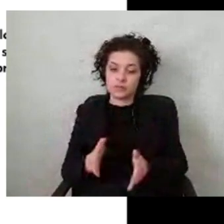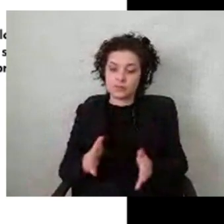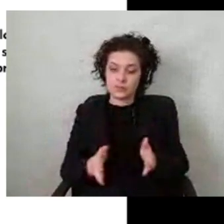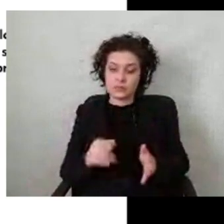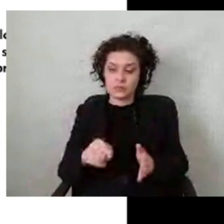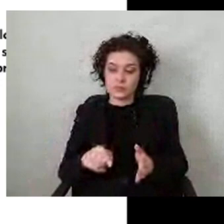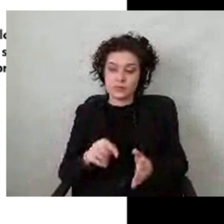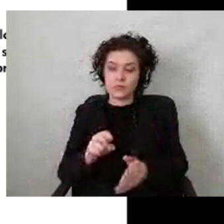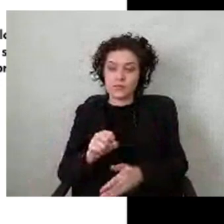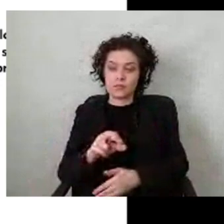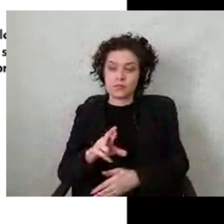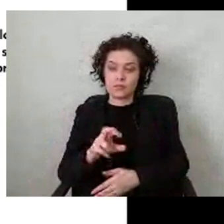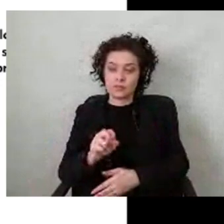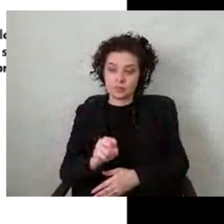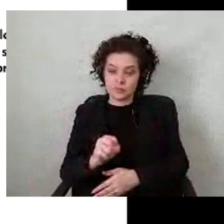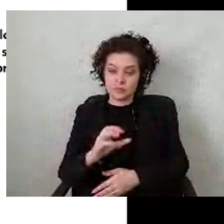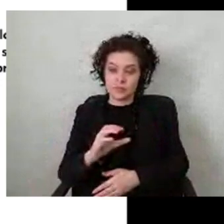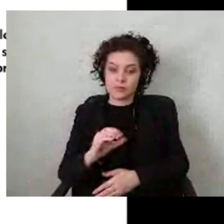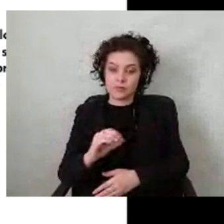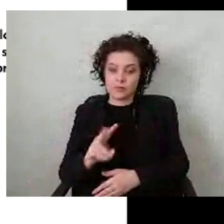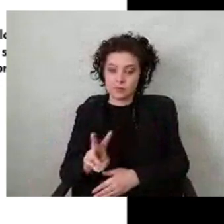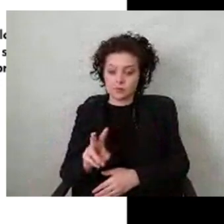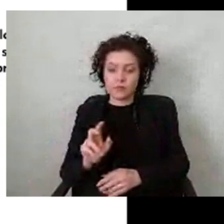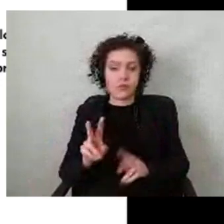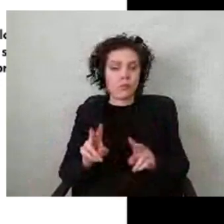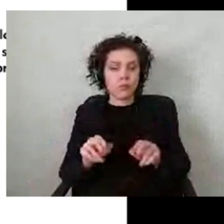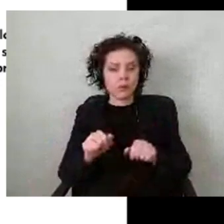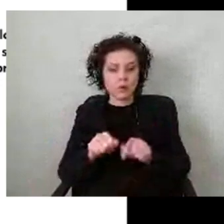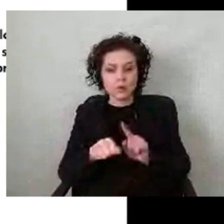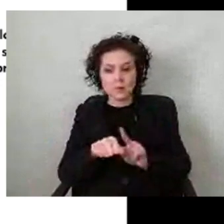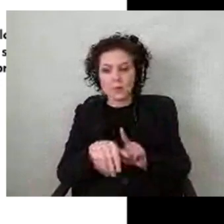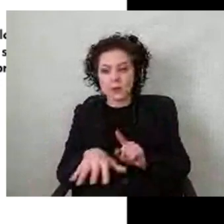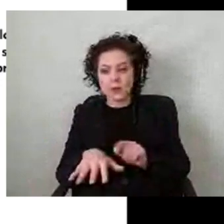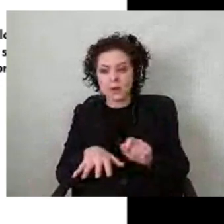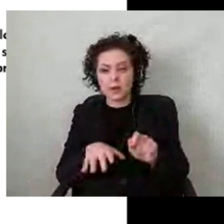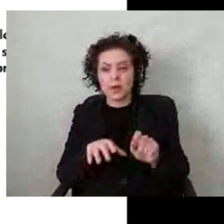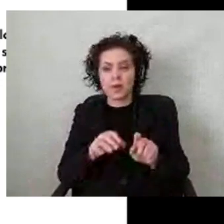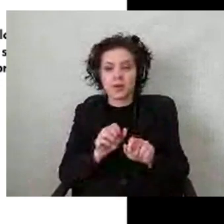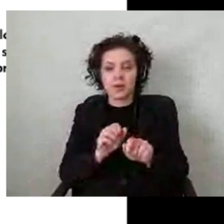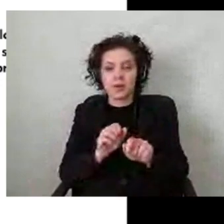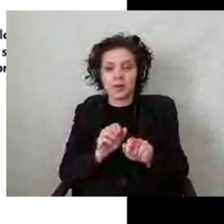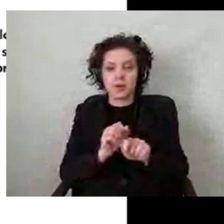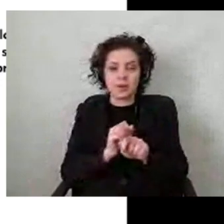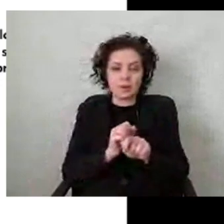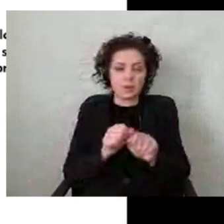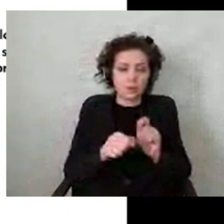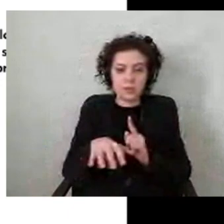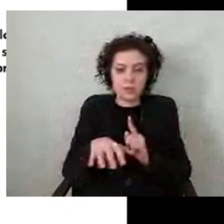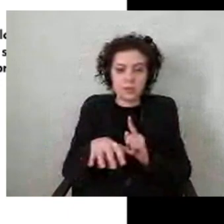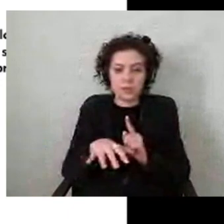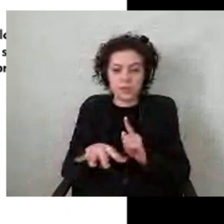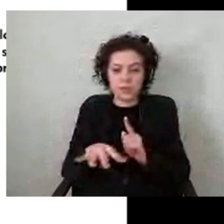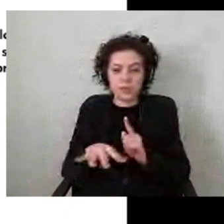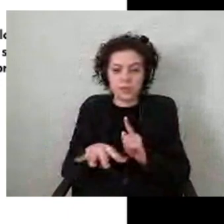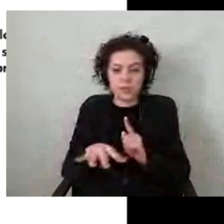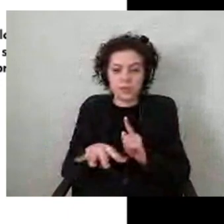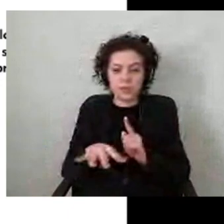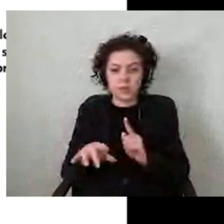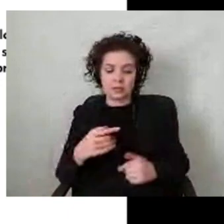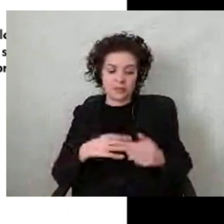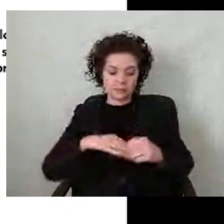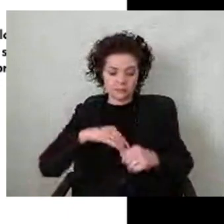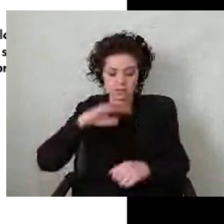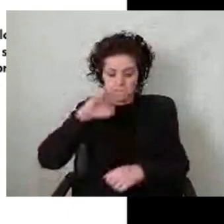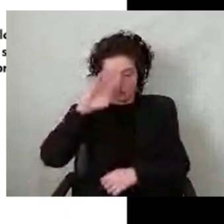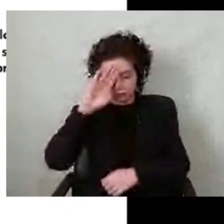ele nunca foi um transmissor eficiente, porque as pessoas elas só transmitiam depois do aparecimento dos sintomas, em torno de 24